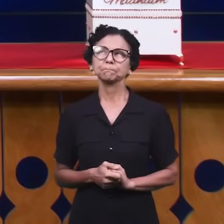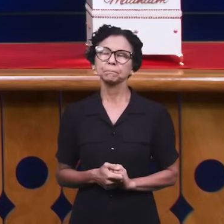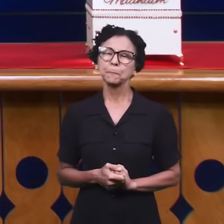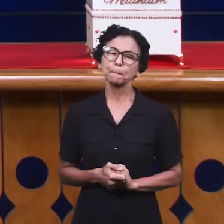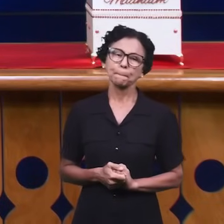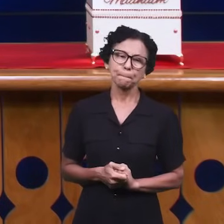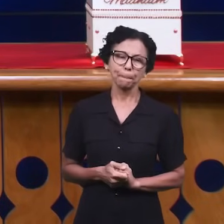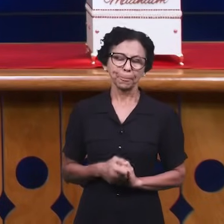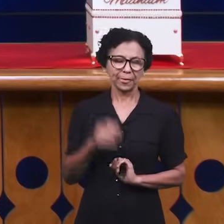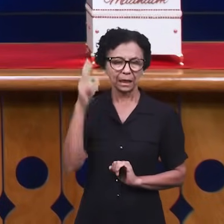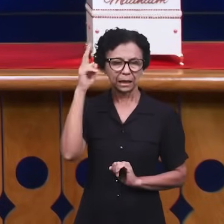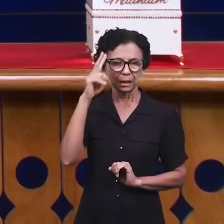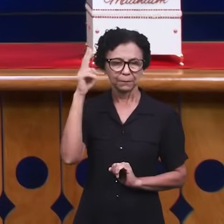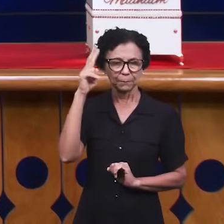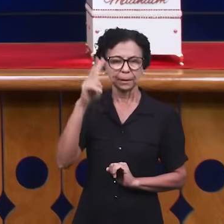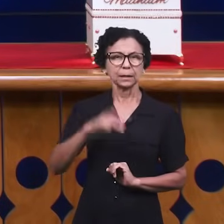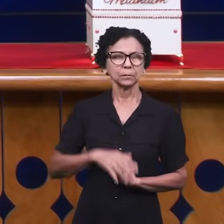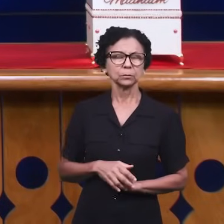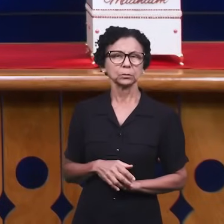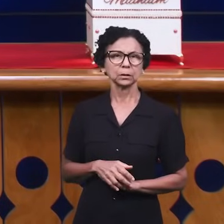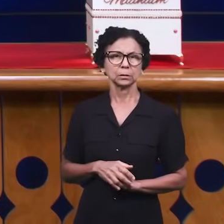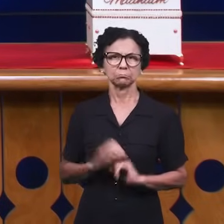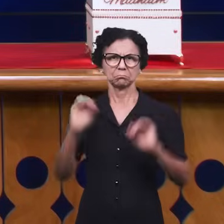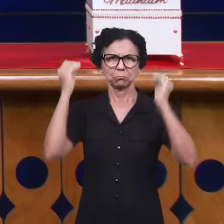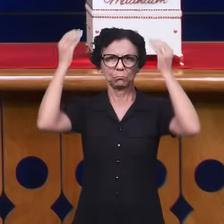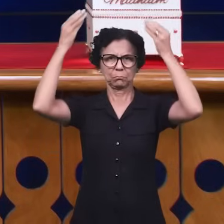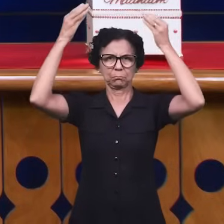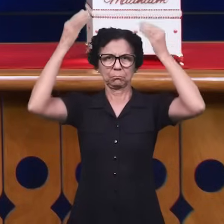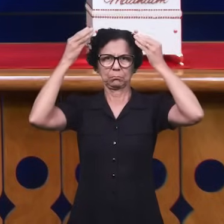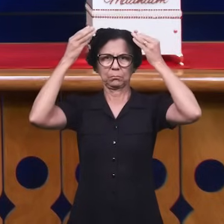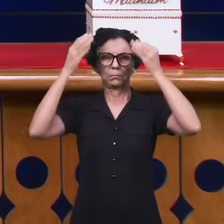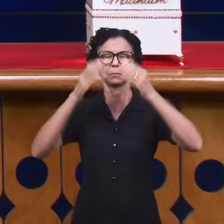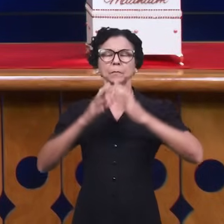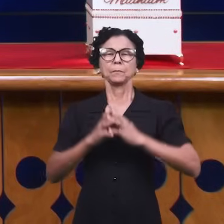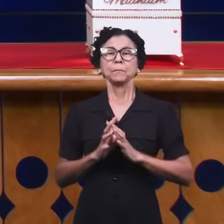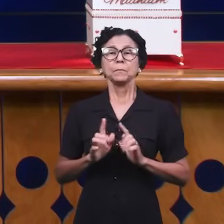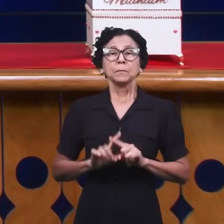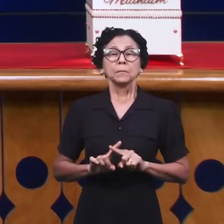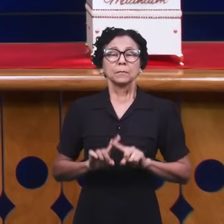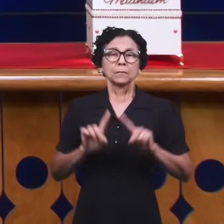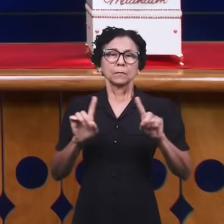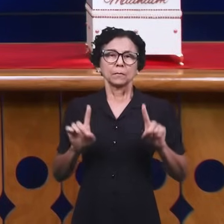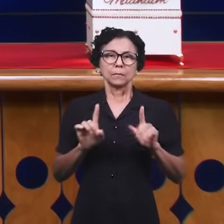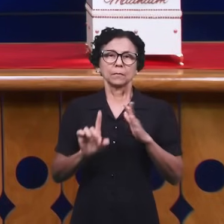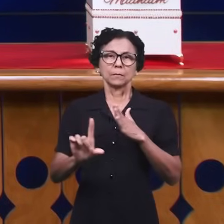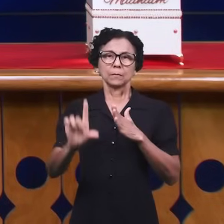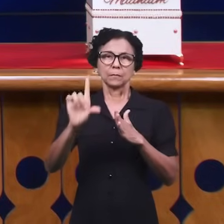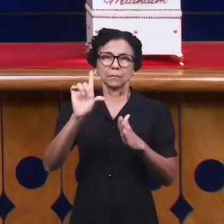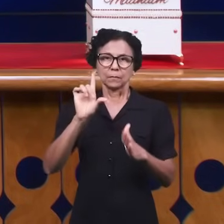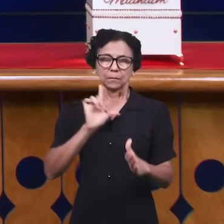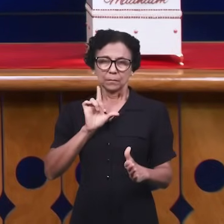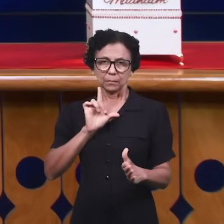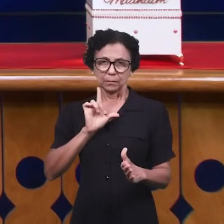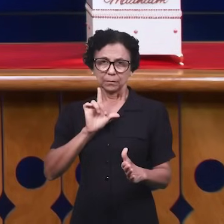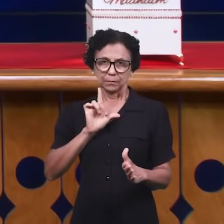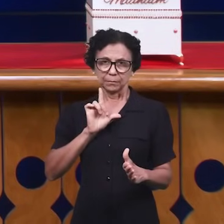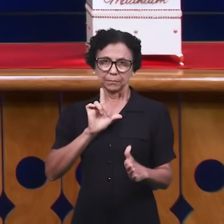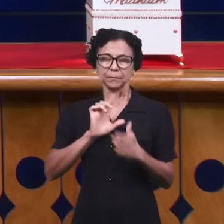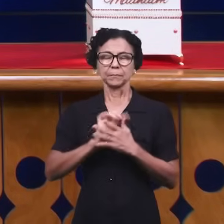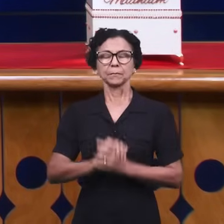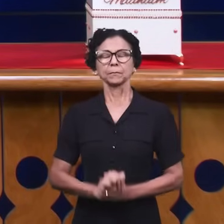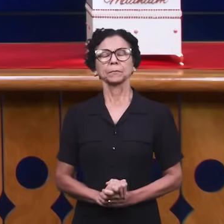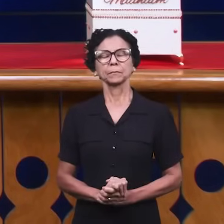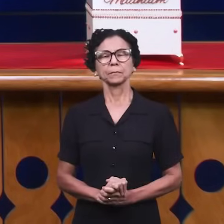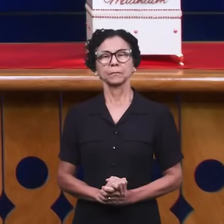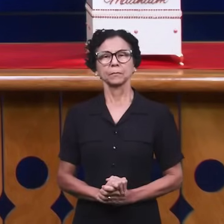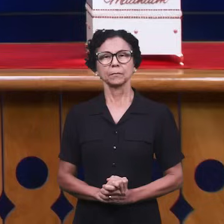como o rei, né? O rei Davi. Porém, antes de se tornar rei, Davi,